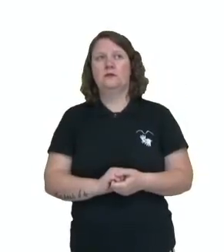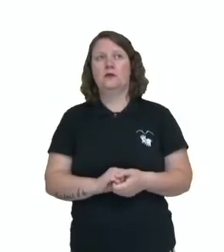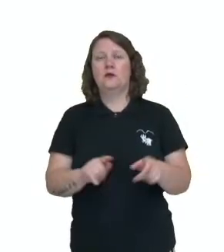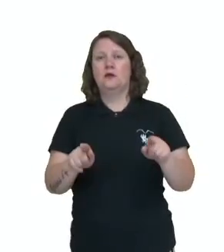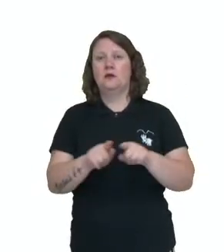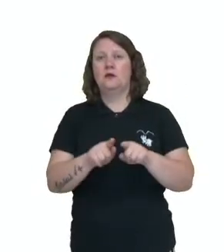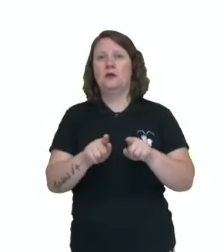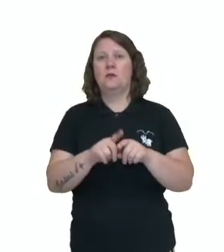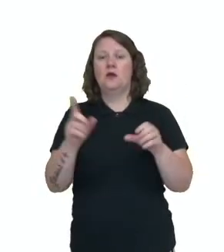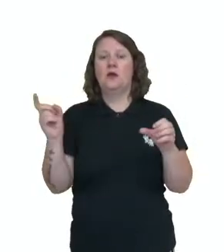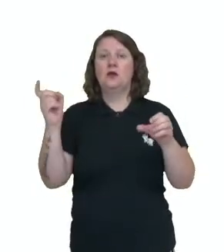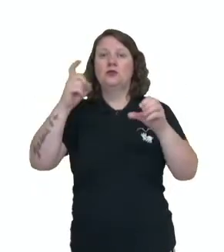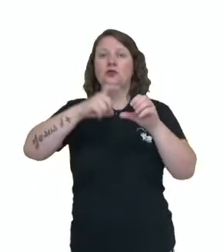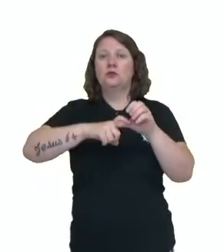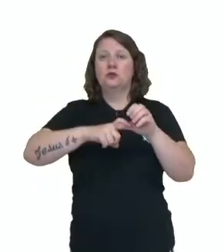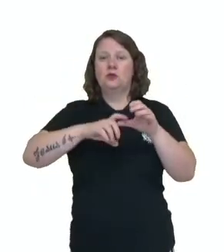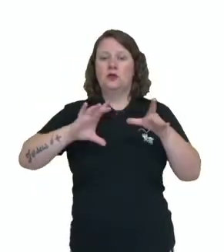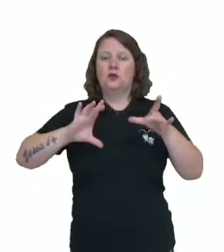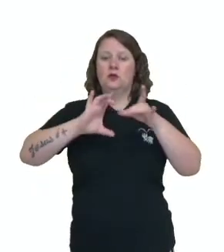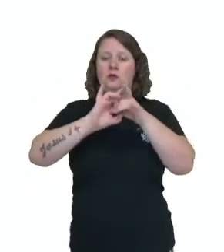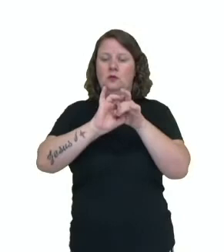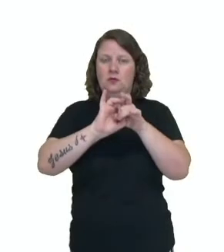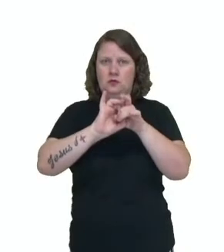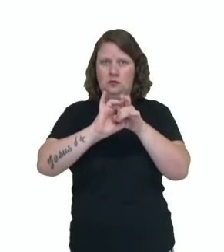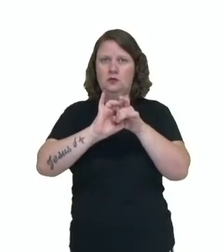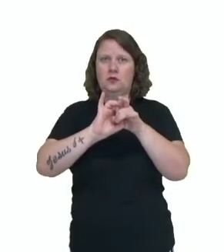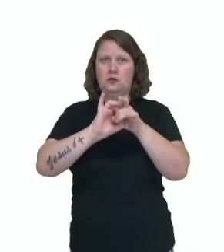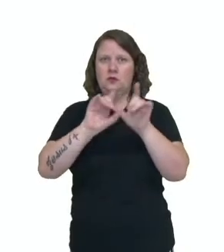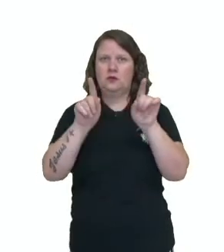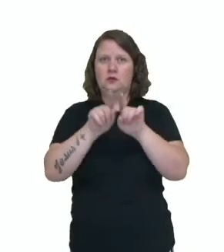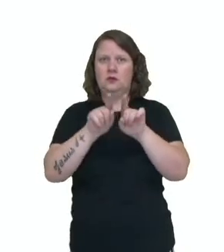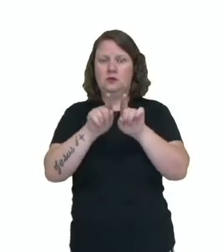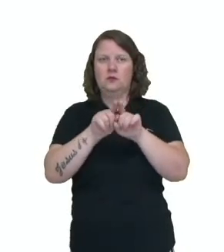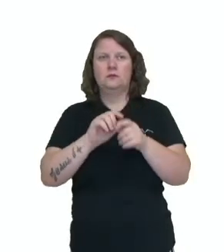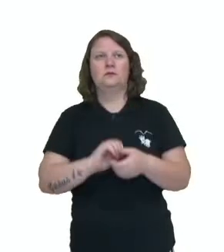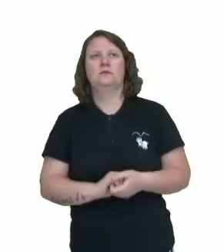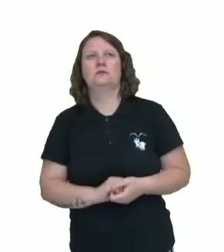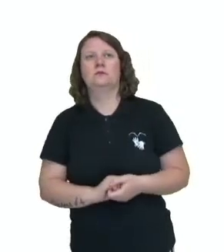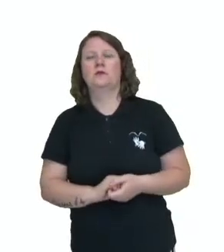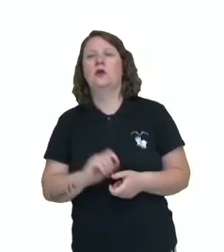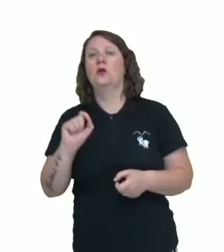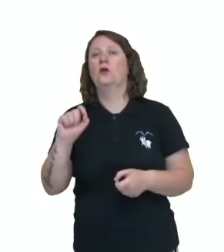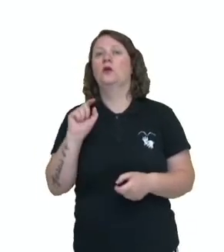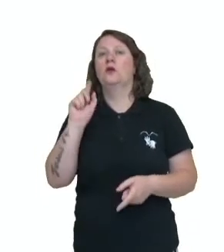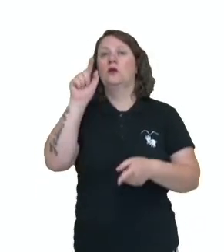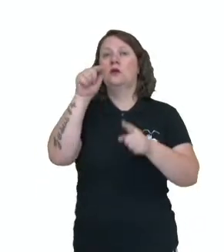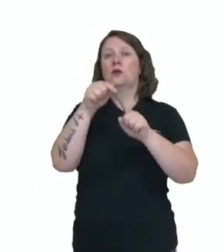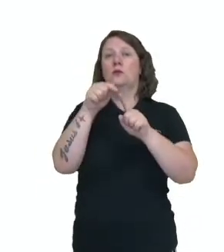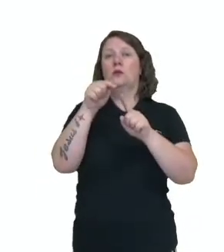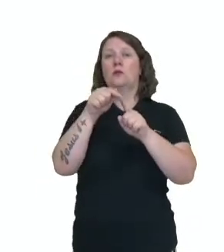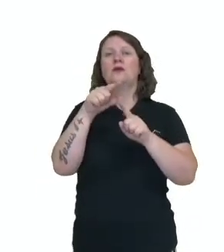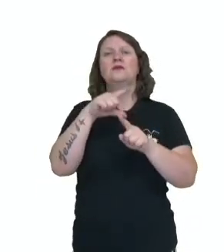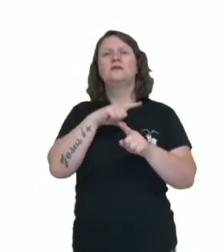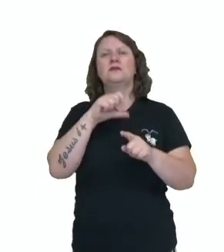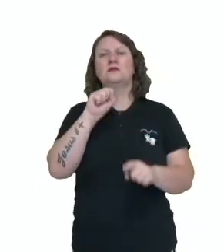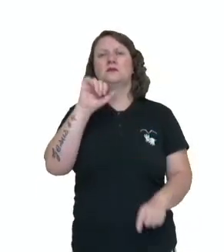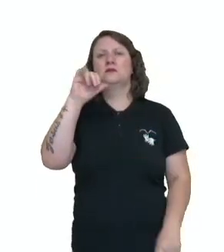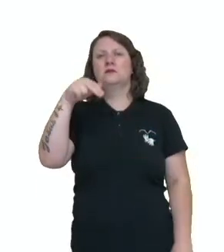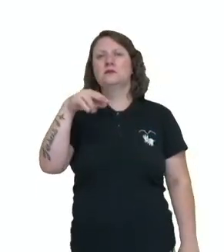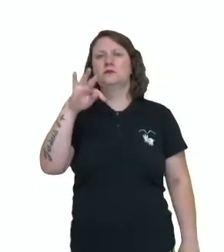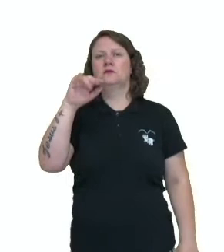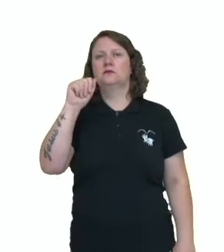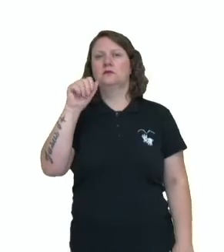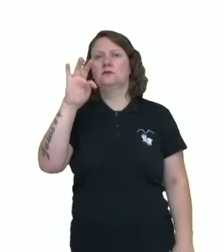a subordinada apresenta já a conjunção que. E ela exerce essa função sintática, por isso que ela é